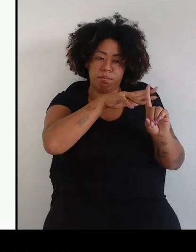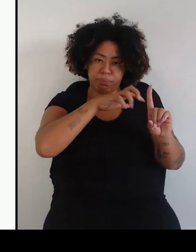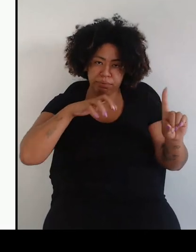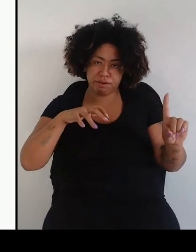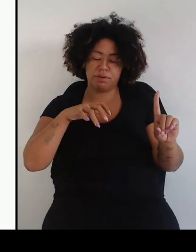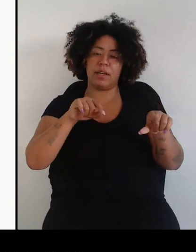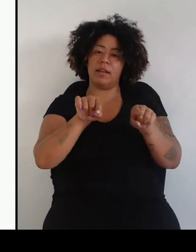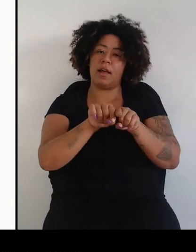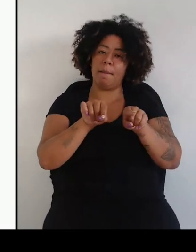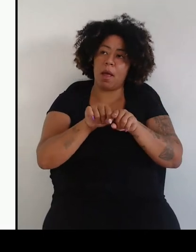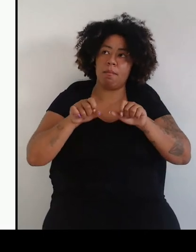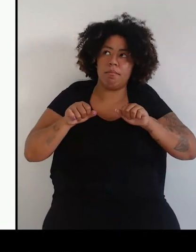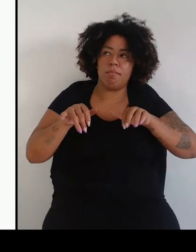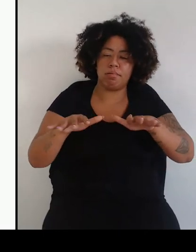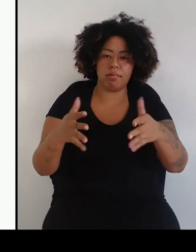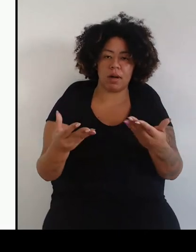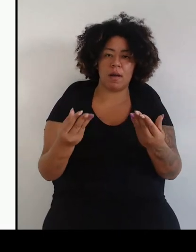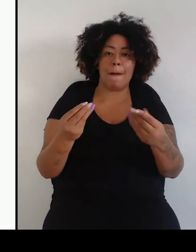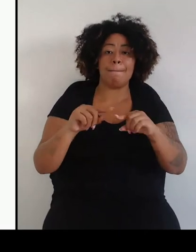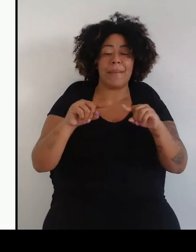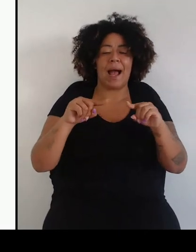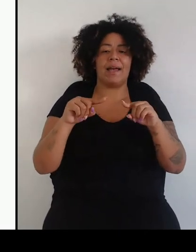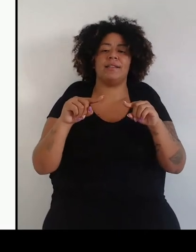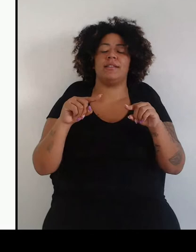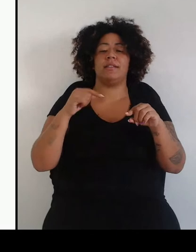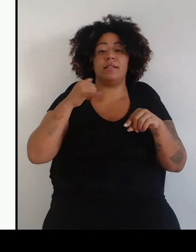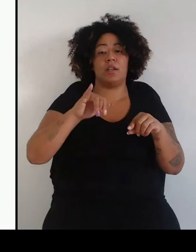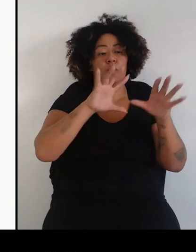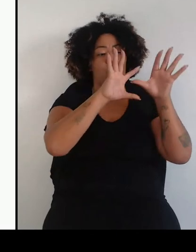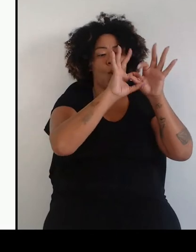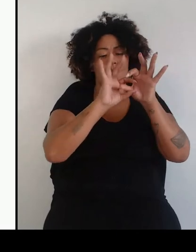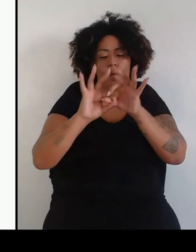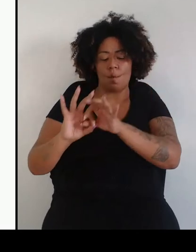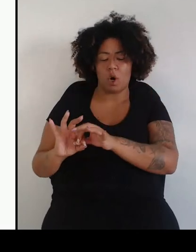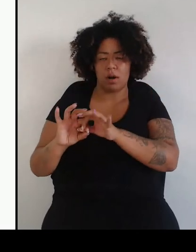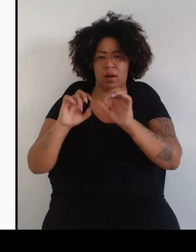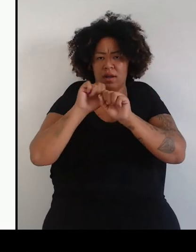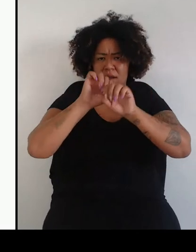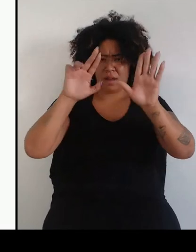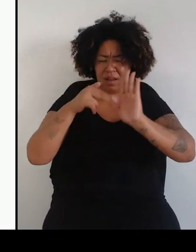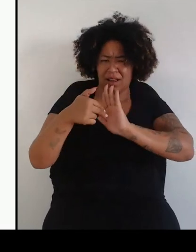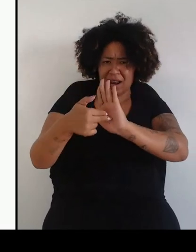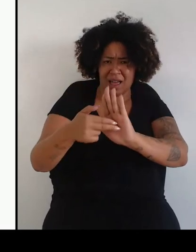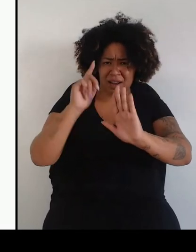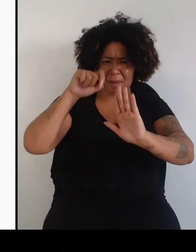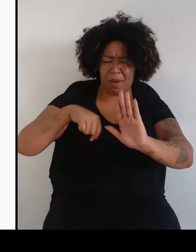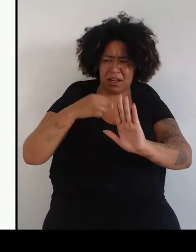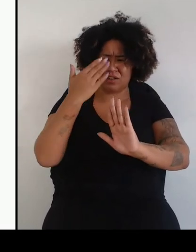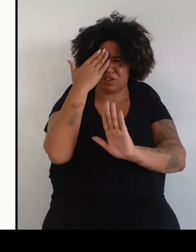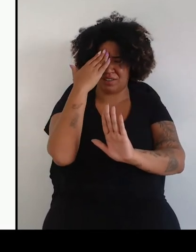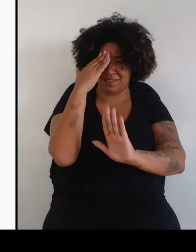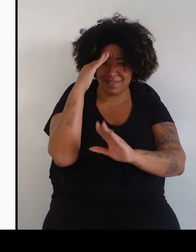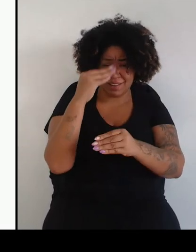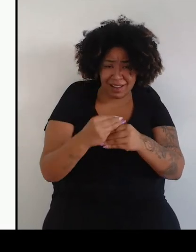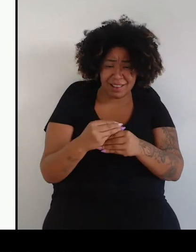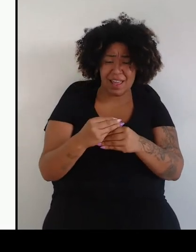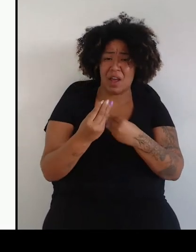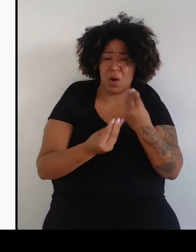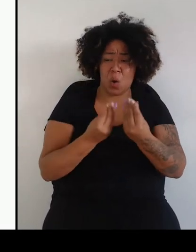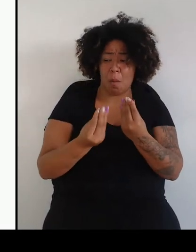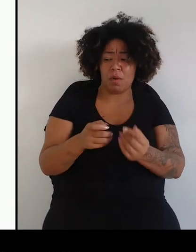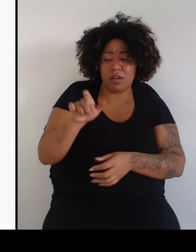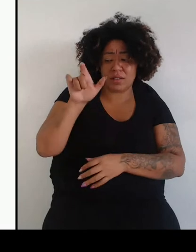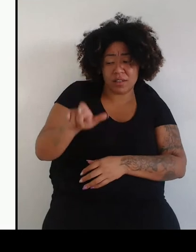uma estratégia dentro da teoria cuia nem sempre ficar parente que nós conseguimos identificar o que nós estamos vendo em bacon porque